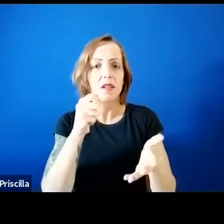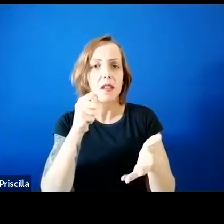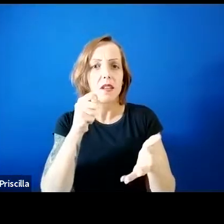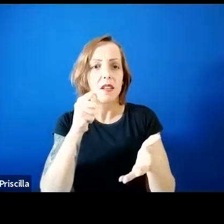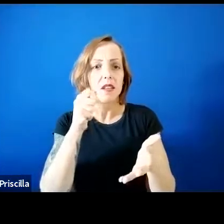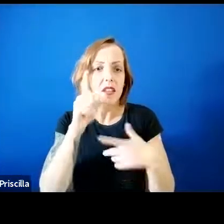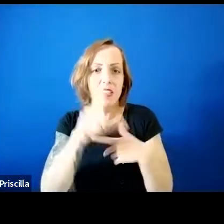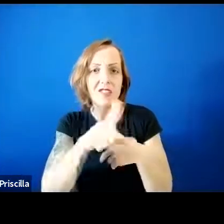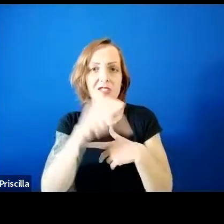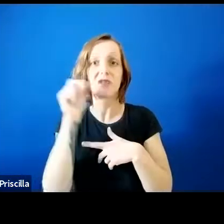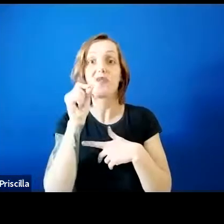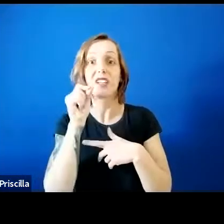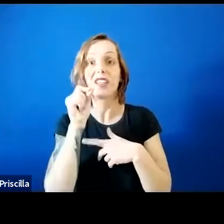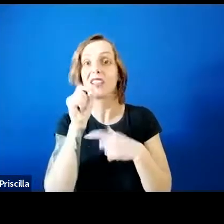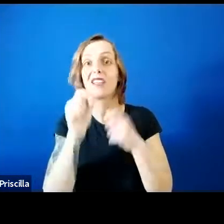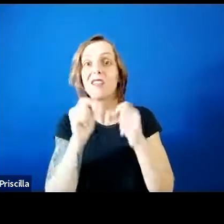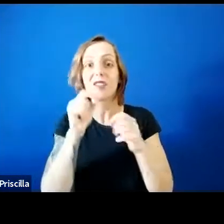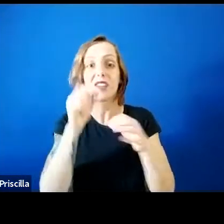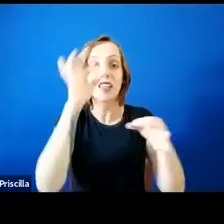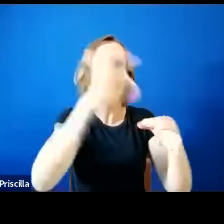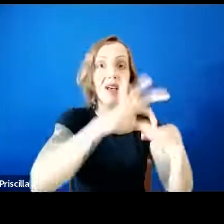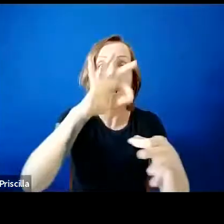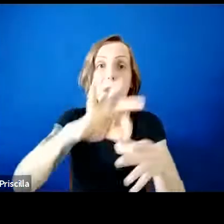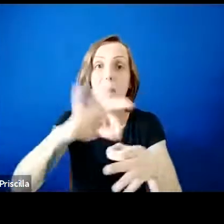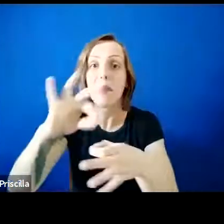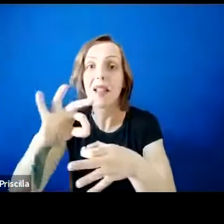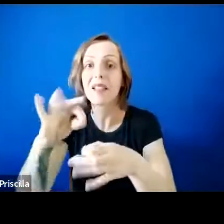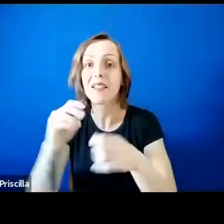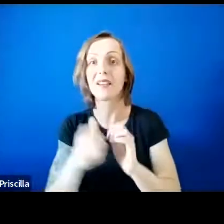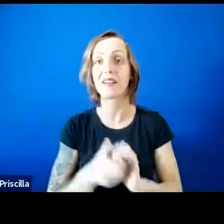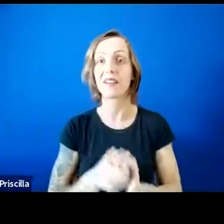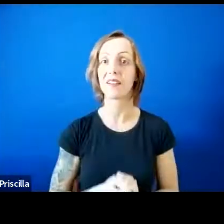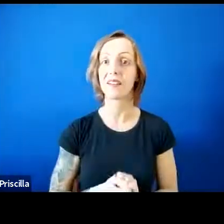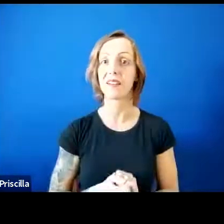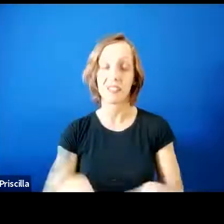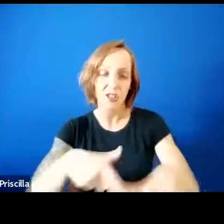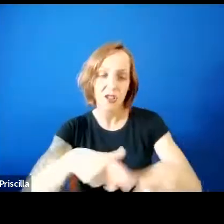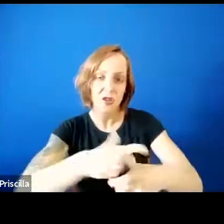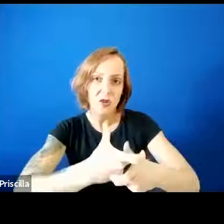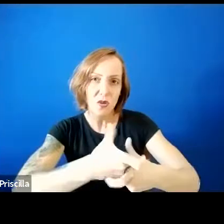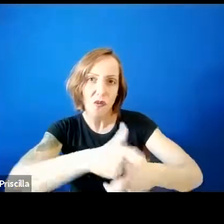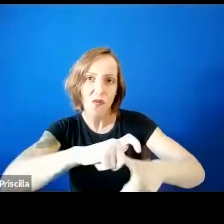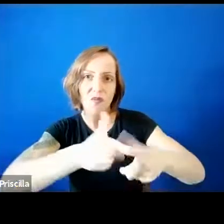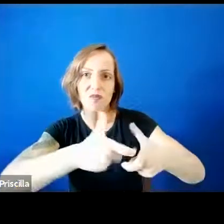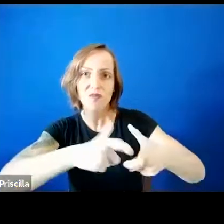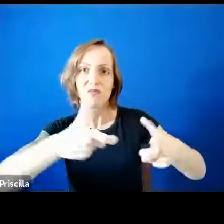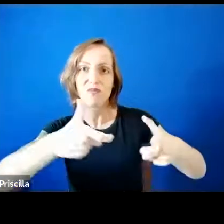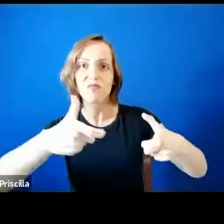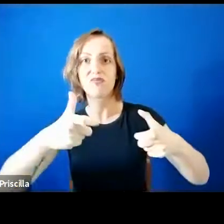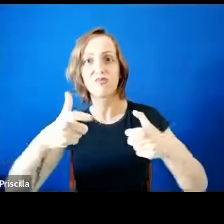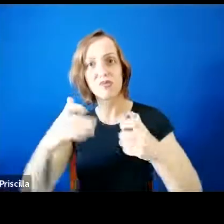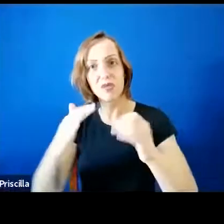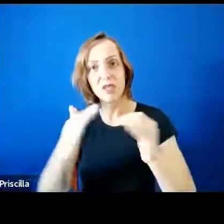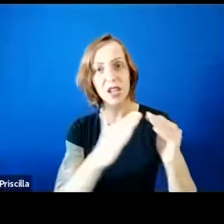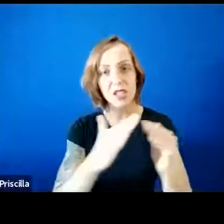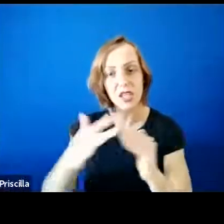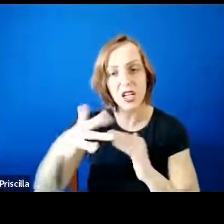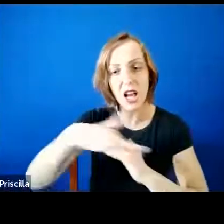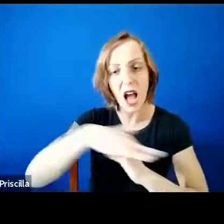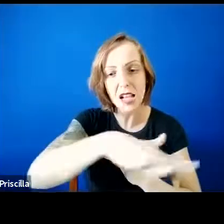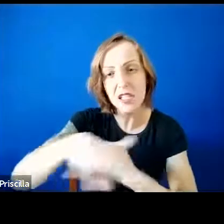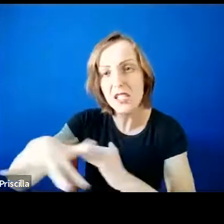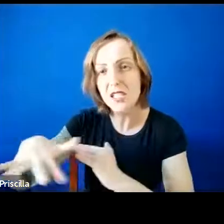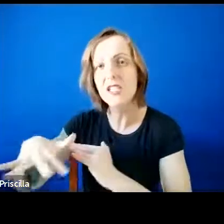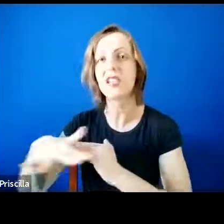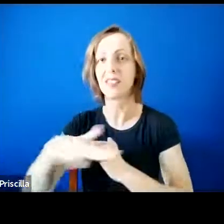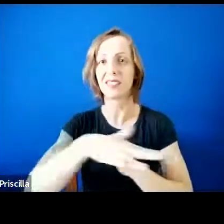decidiam o que plantar, ela passa a tomar uma amplitude dos quintais produtivos e dentro de